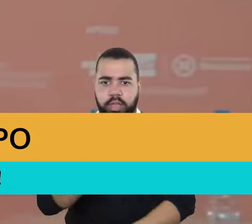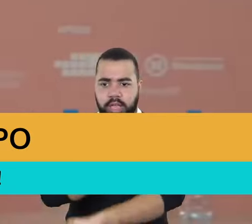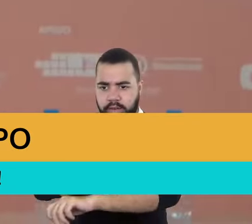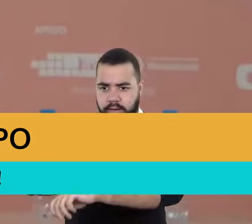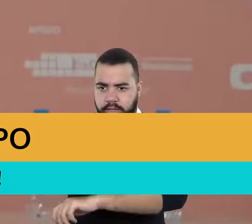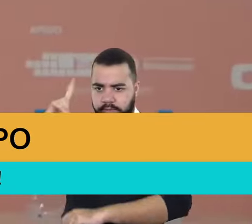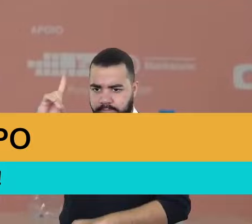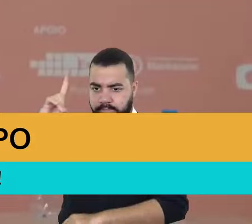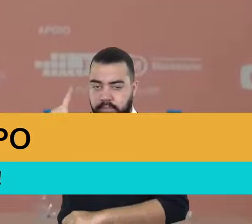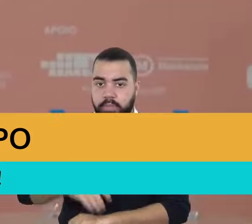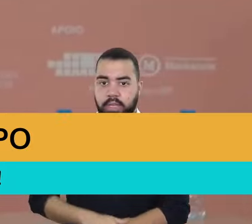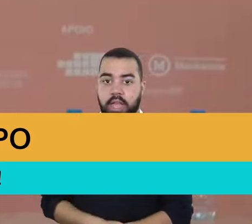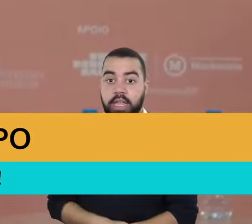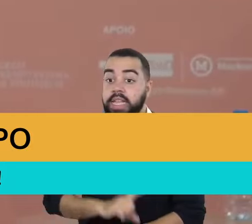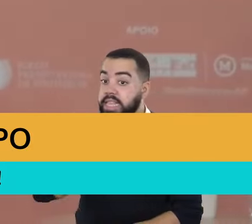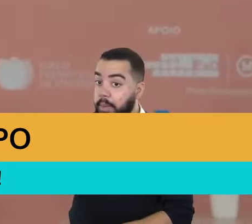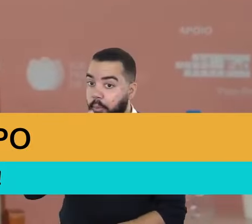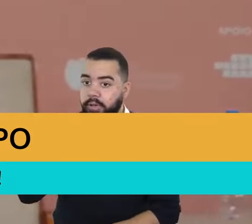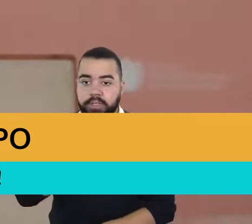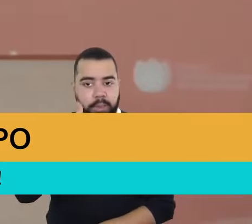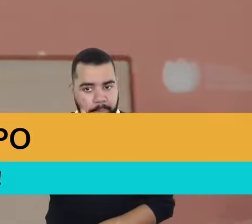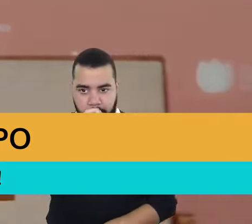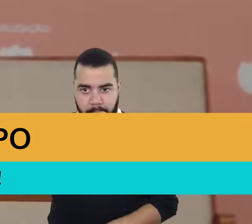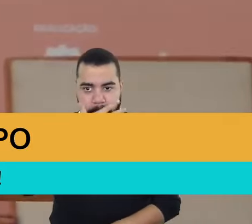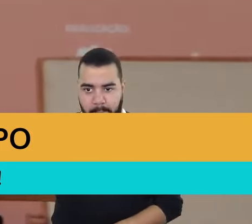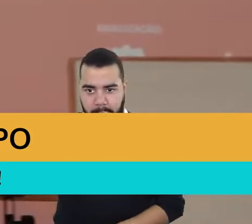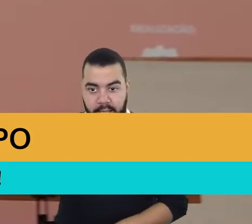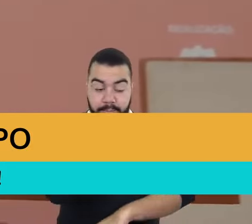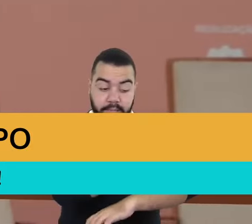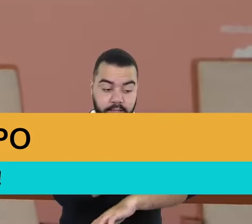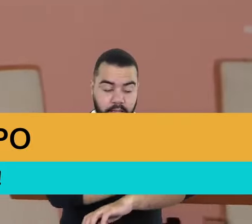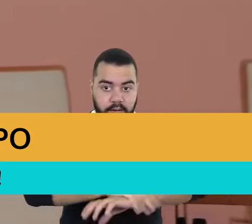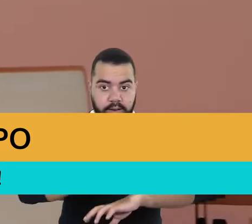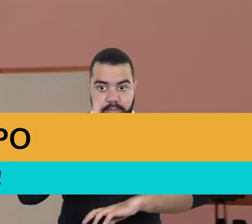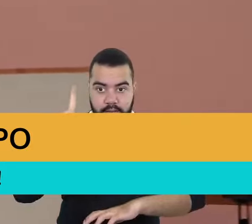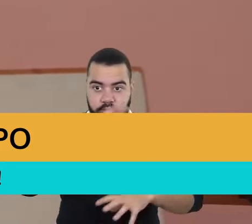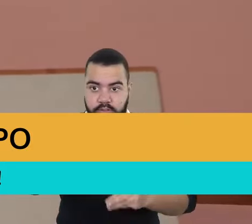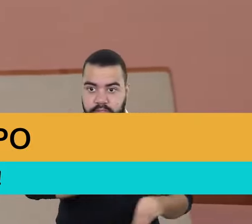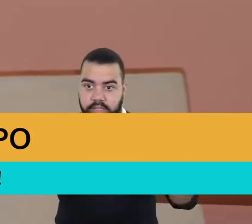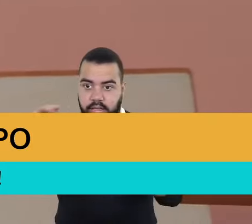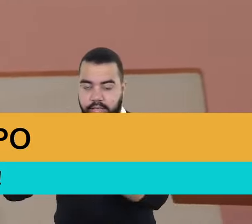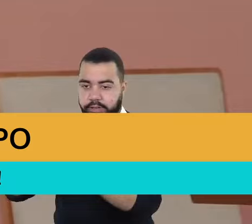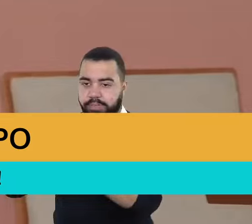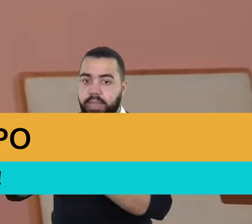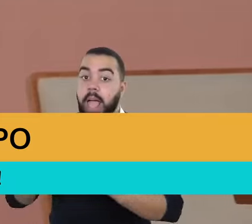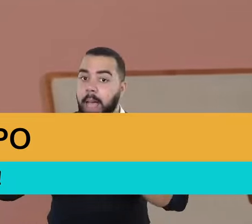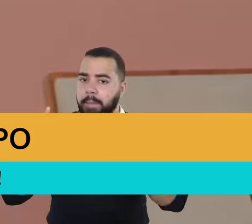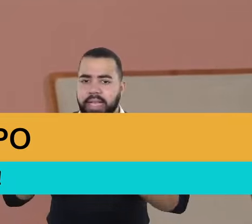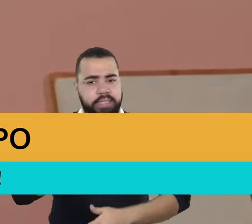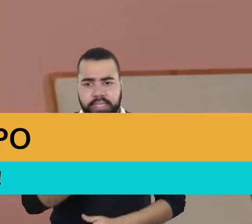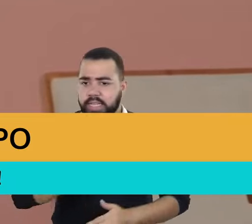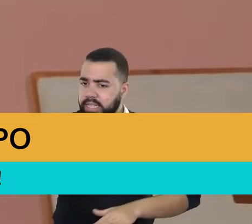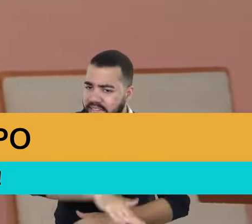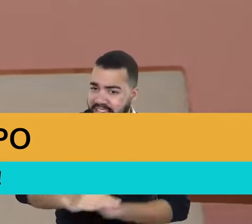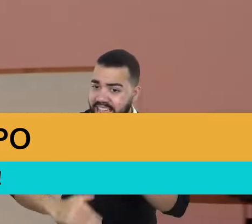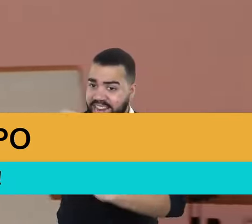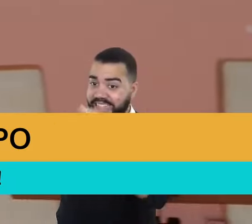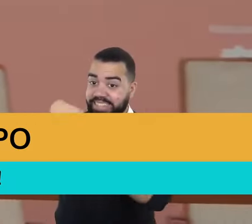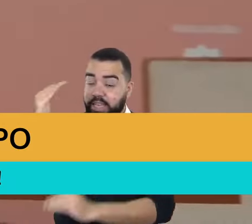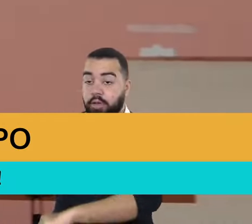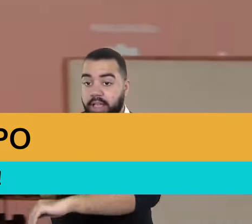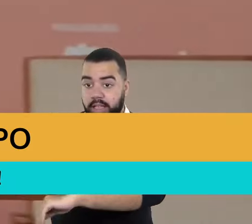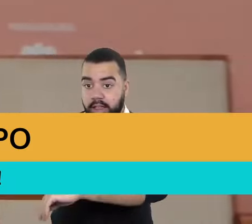tempo que os meus pais saíram da Assembleia, mas eu fui criada na Assembleia de Deus. E tinham dois grupos na igreja, o